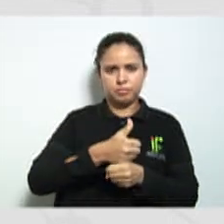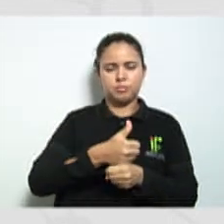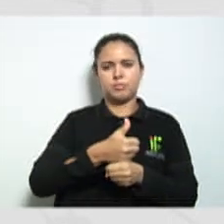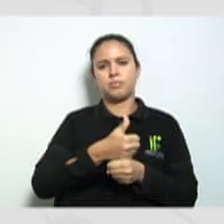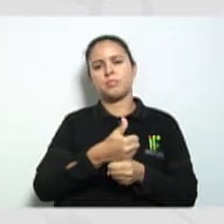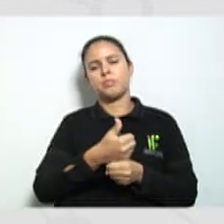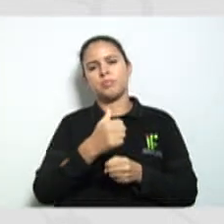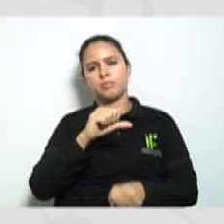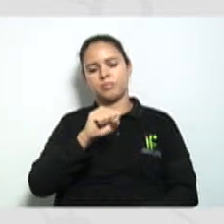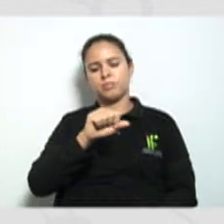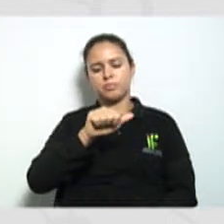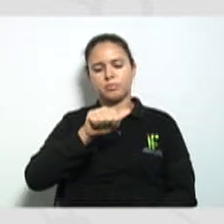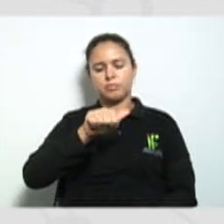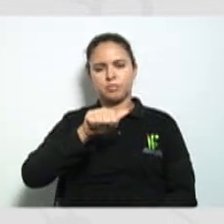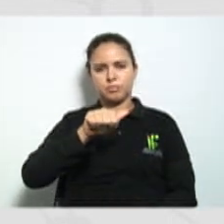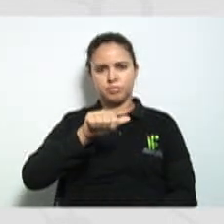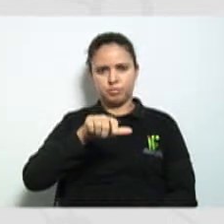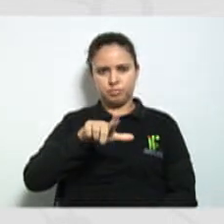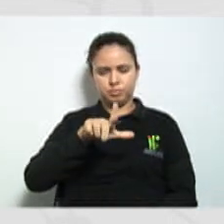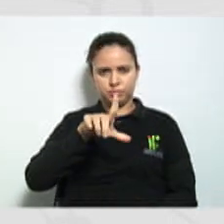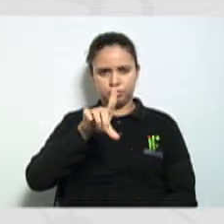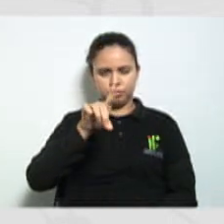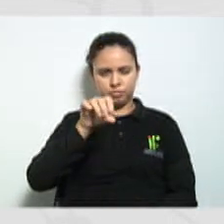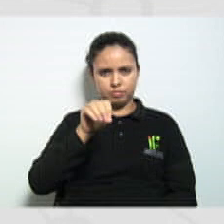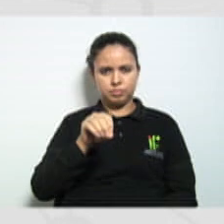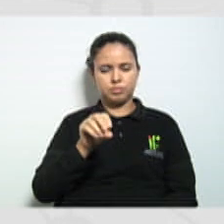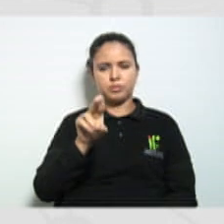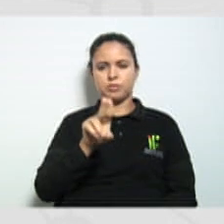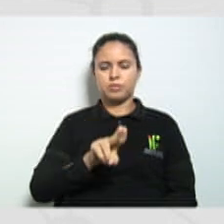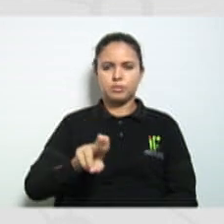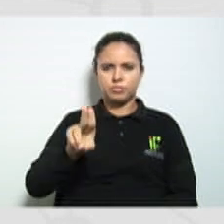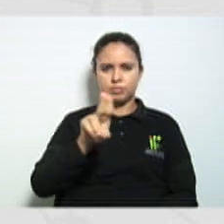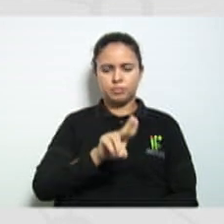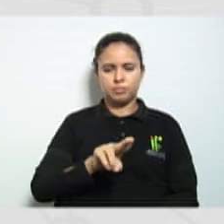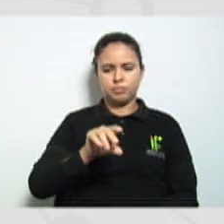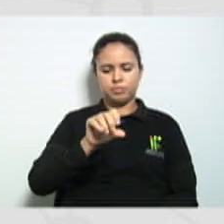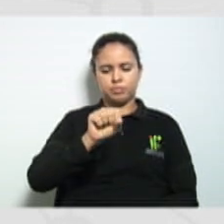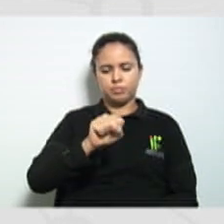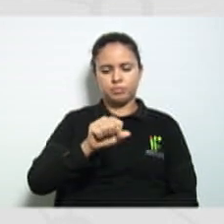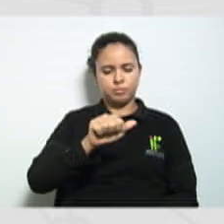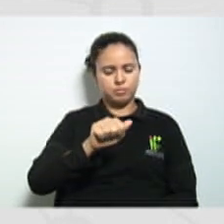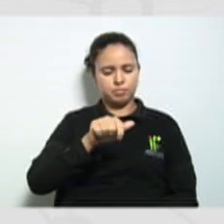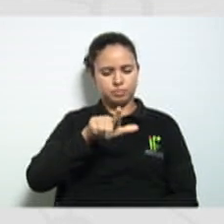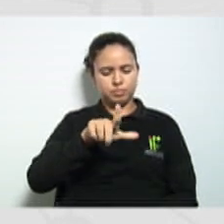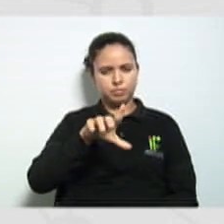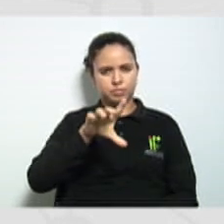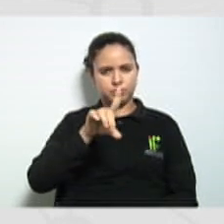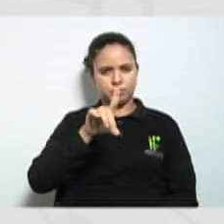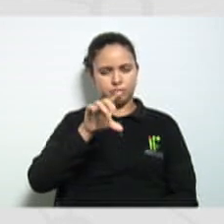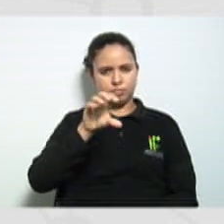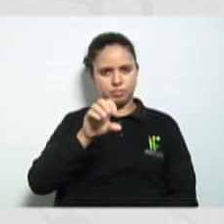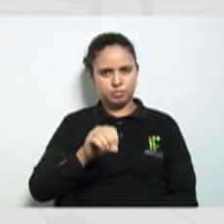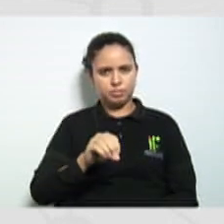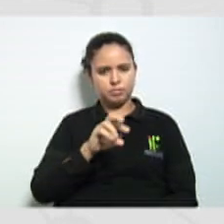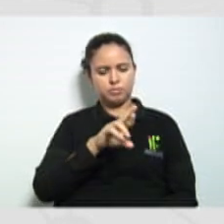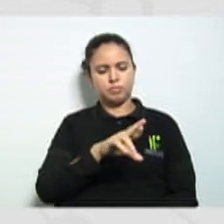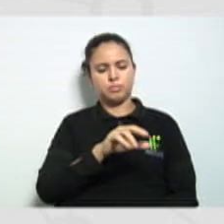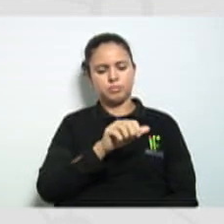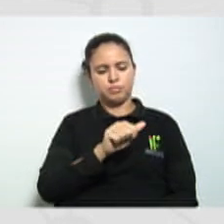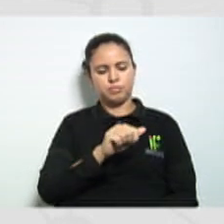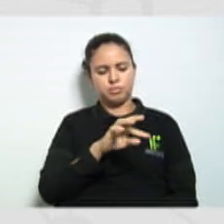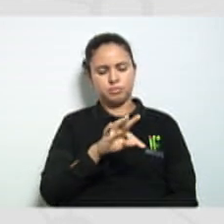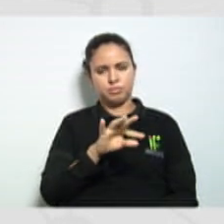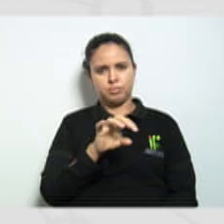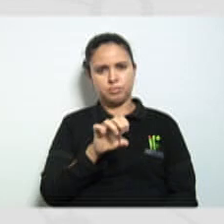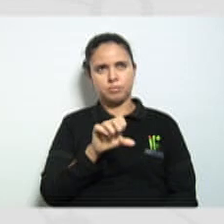reserva legal, será utilizado o saldo da conta reserva de assistência técnica, educacional e